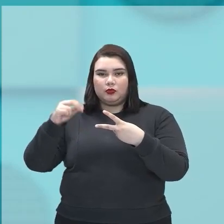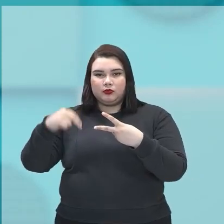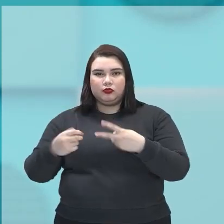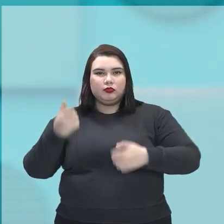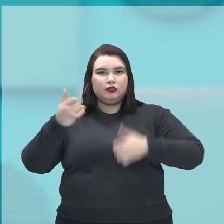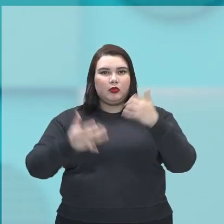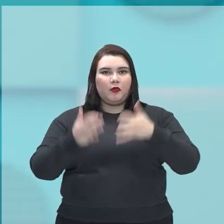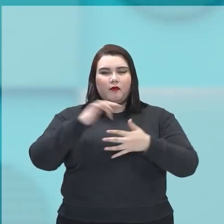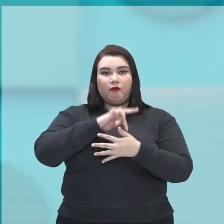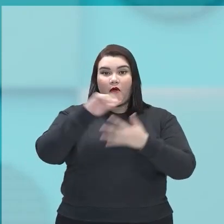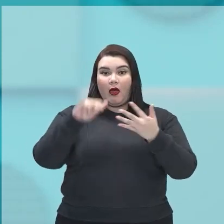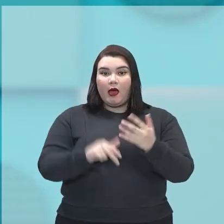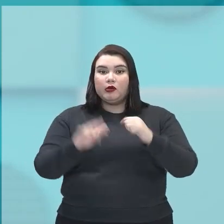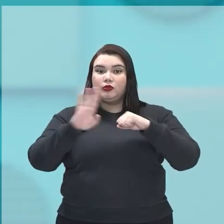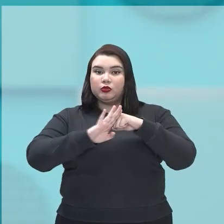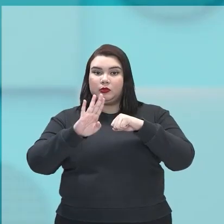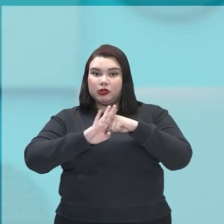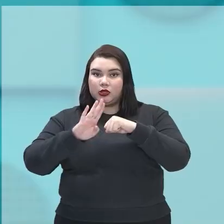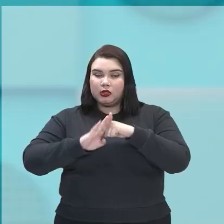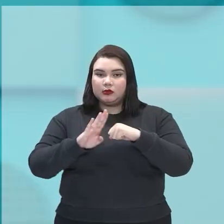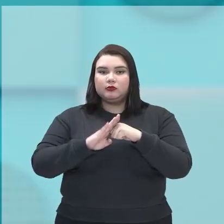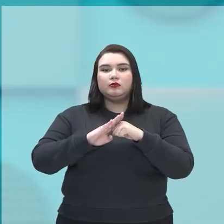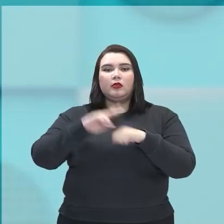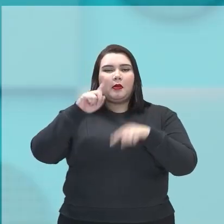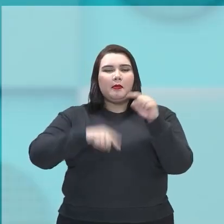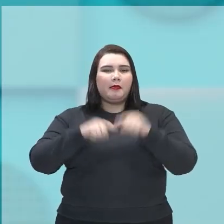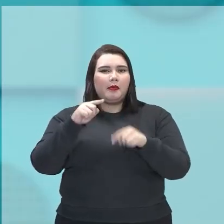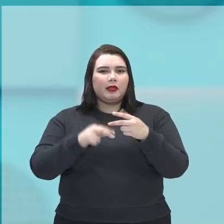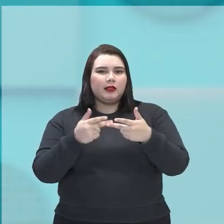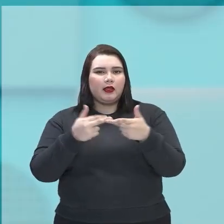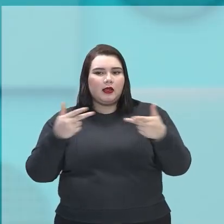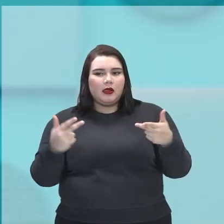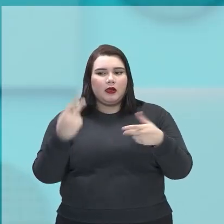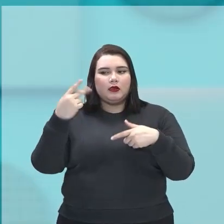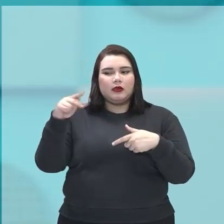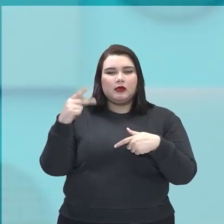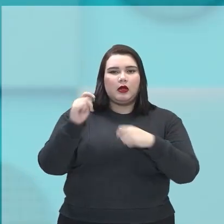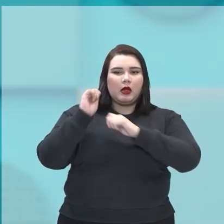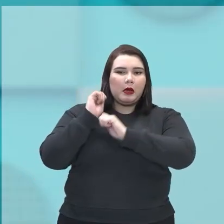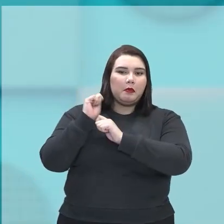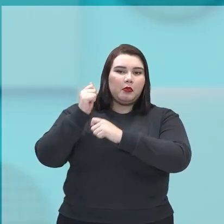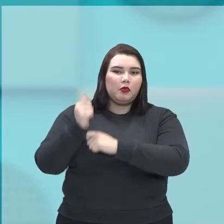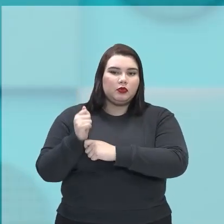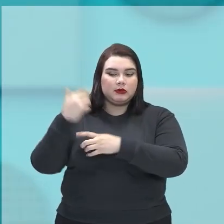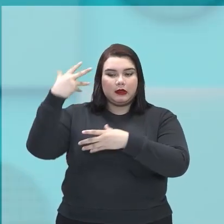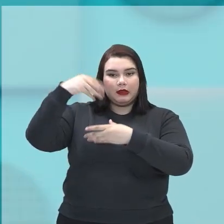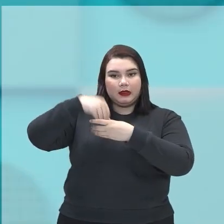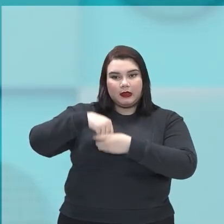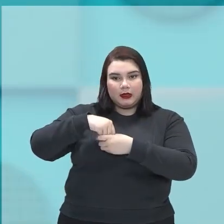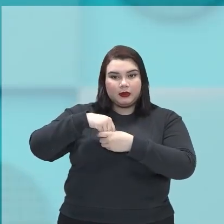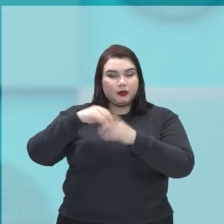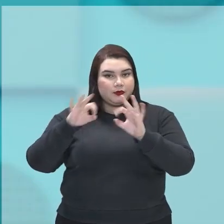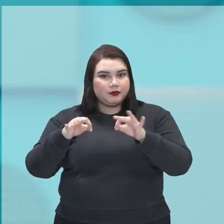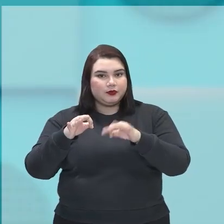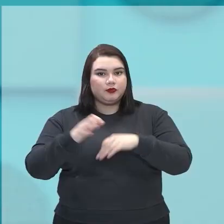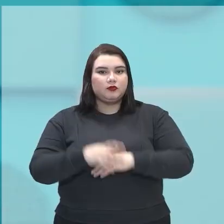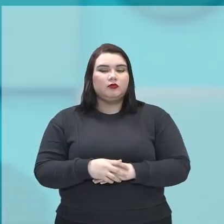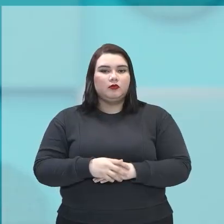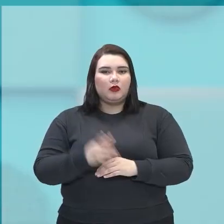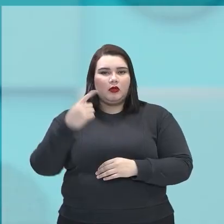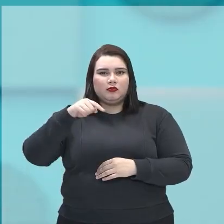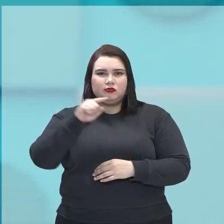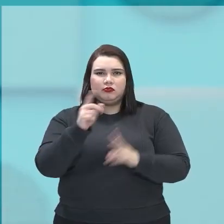substantivos, vários objetos que tinham na bolsa um do outro, né? E vocês ouvindo